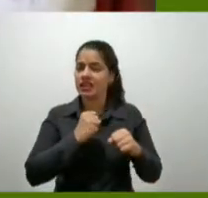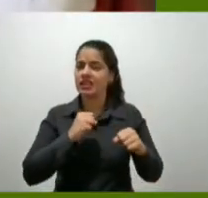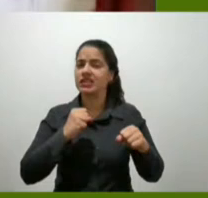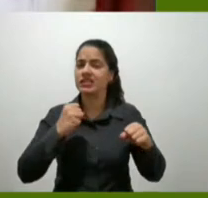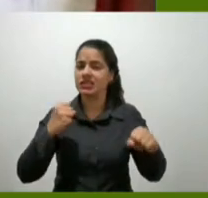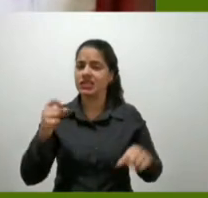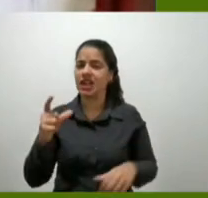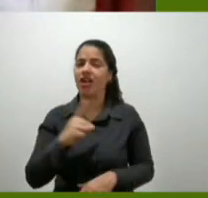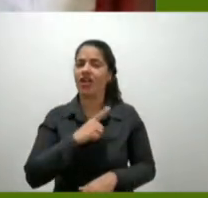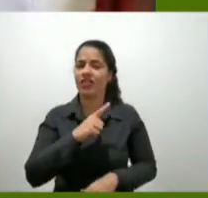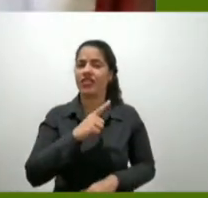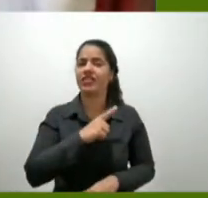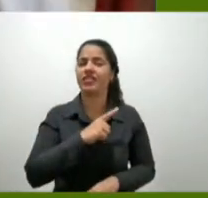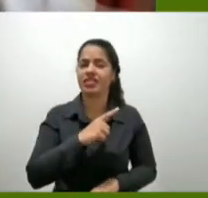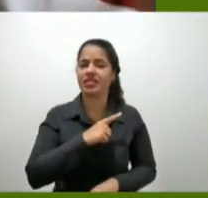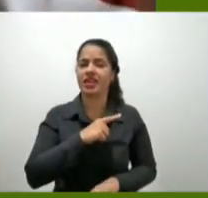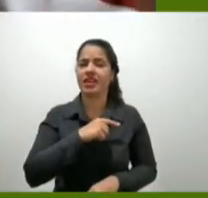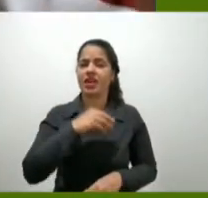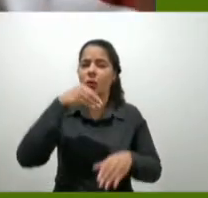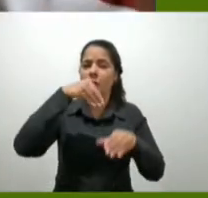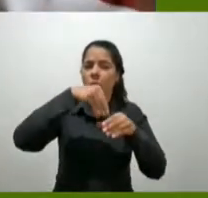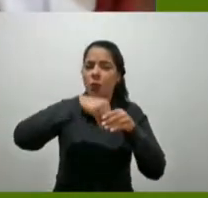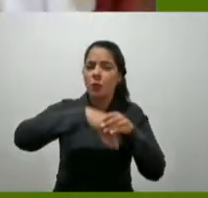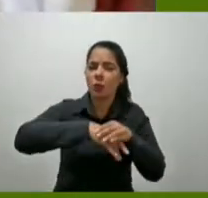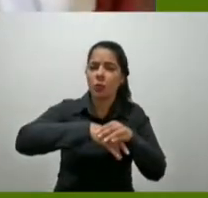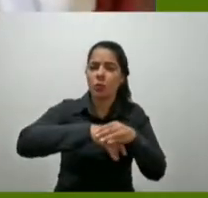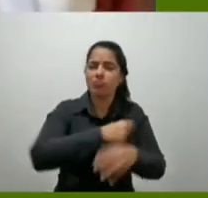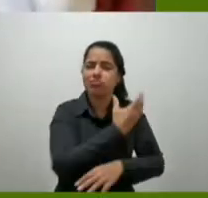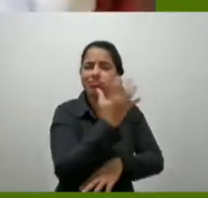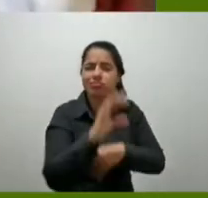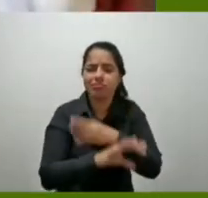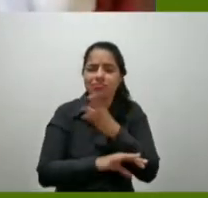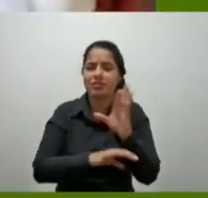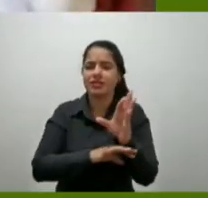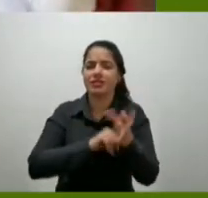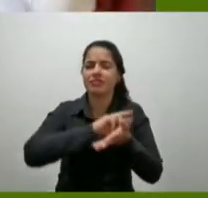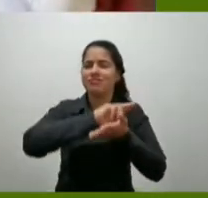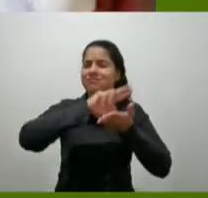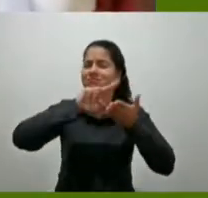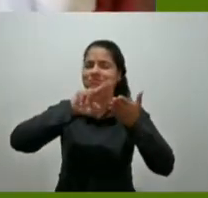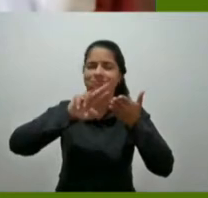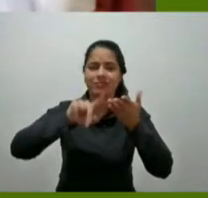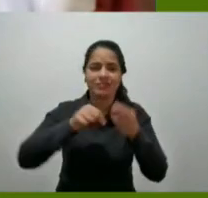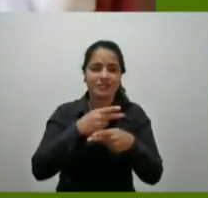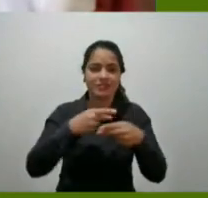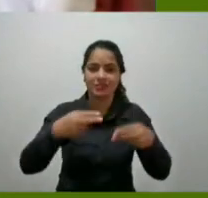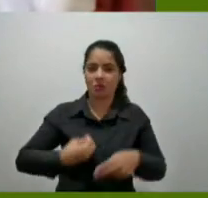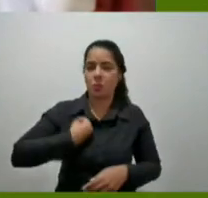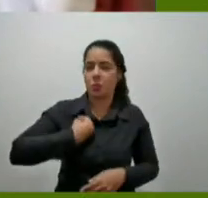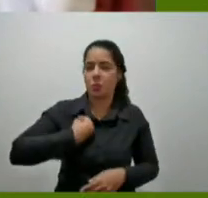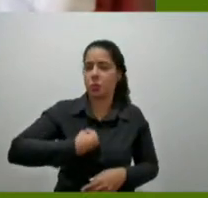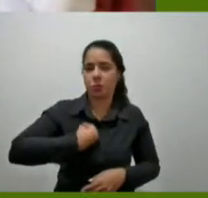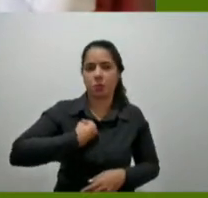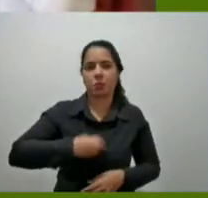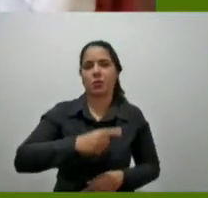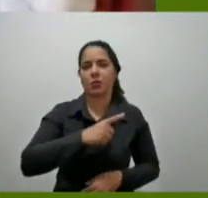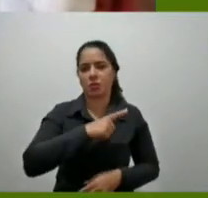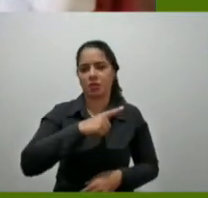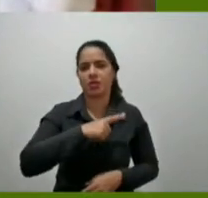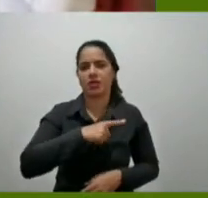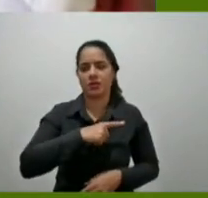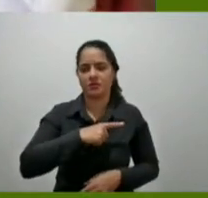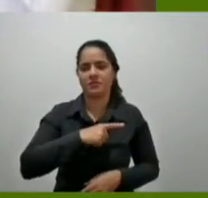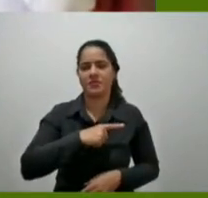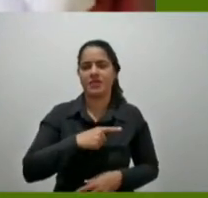planeta. Essa floresta vale tanto e o retorno dessa floresta, porque é uma concentração de capitais,